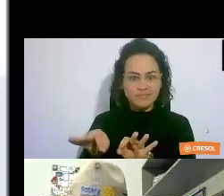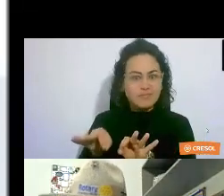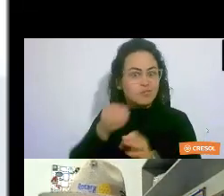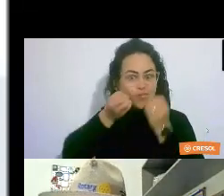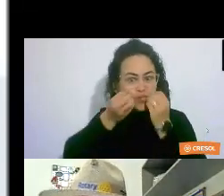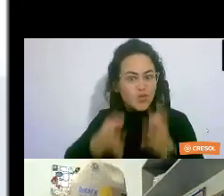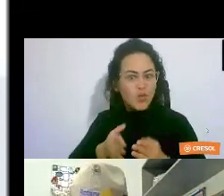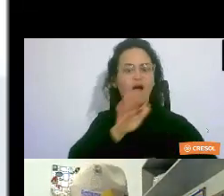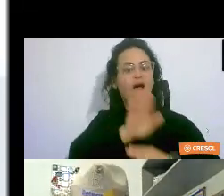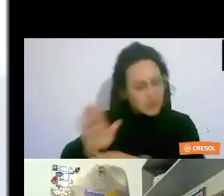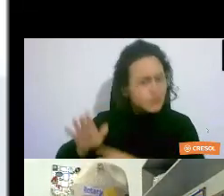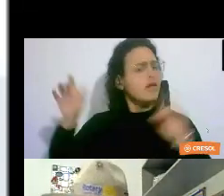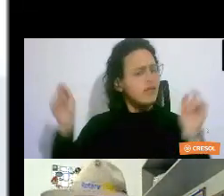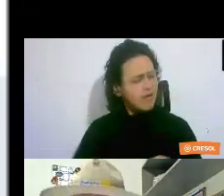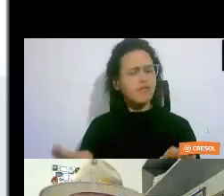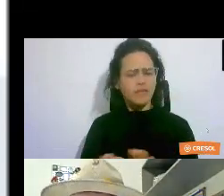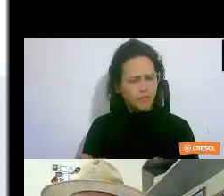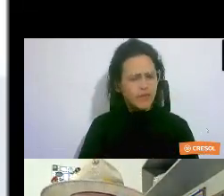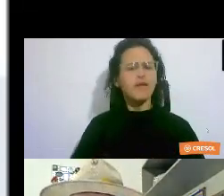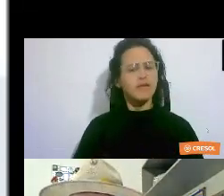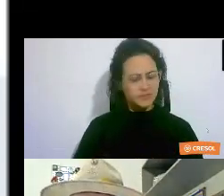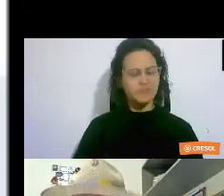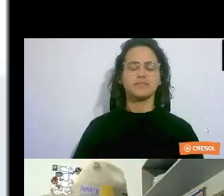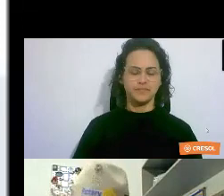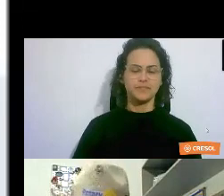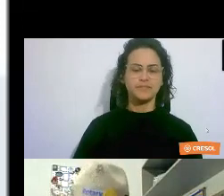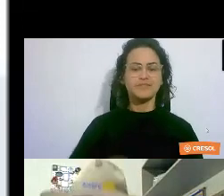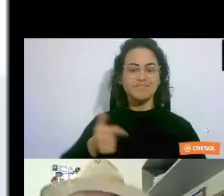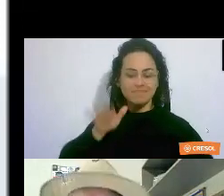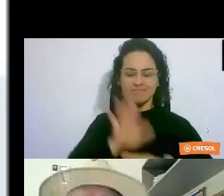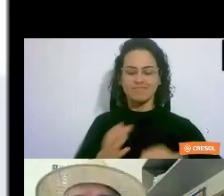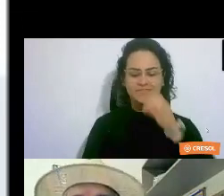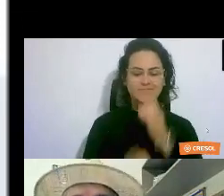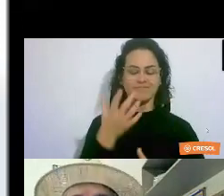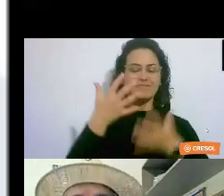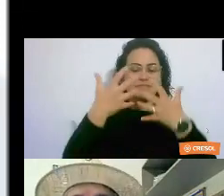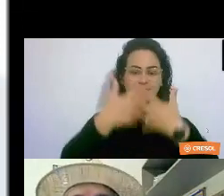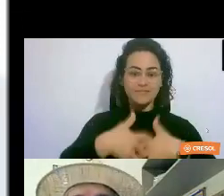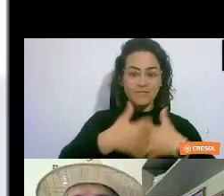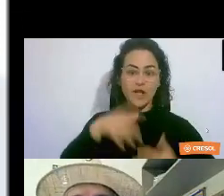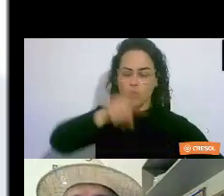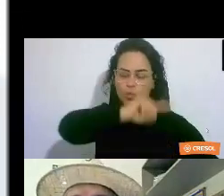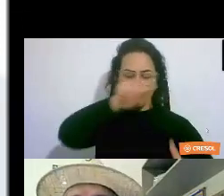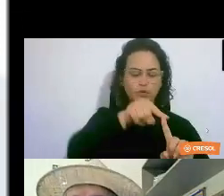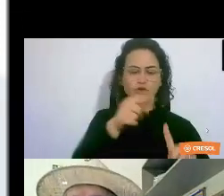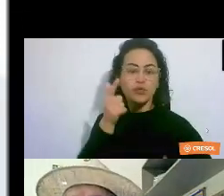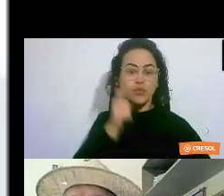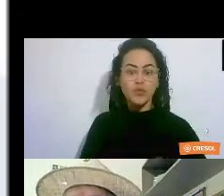colaborar também e ajudar para que a Fundação Rotária atinja o seu objetivo de fazer o bem no mundo.